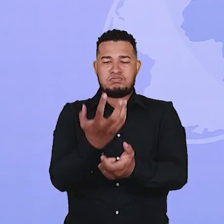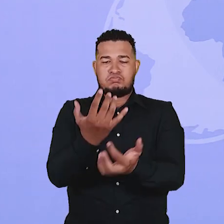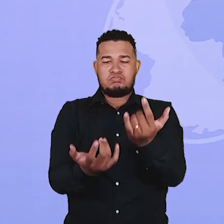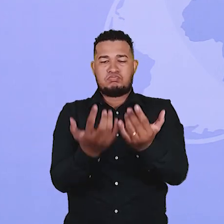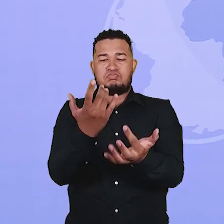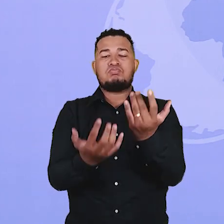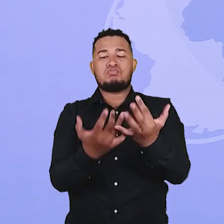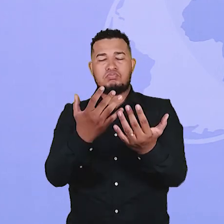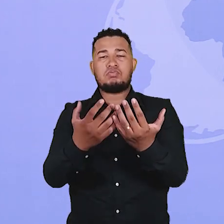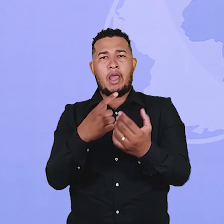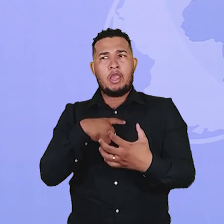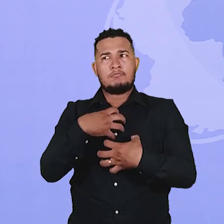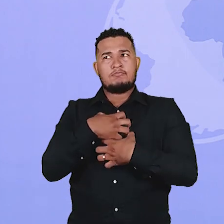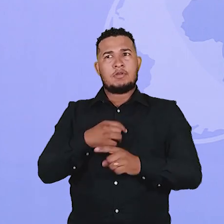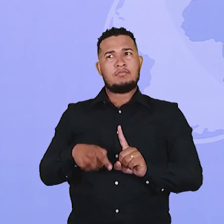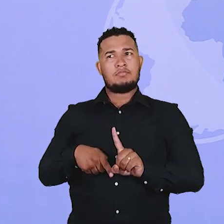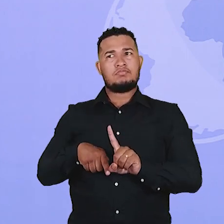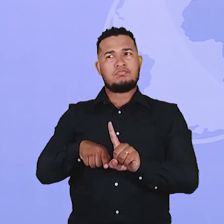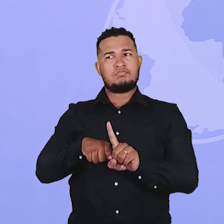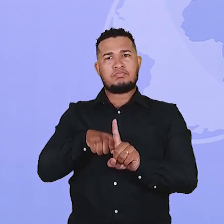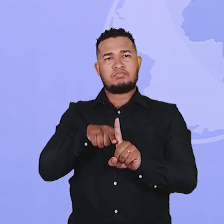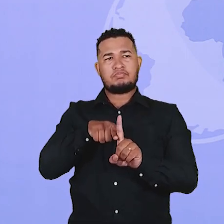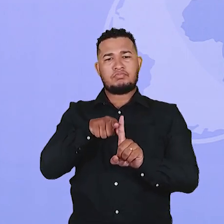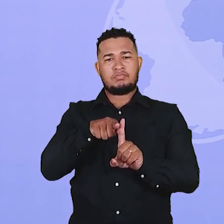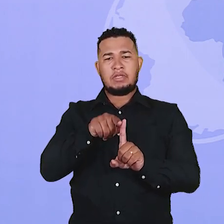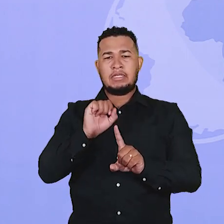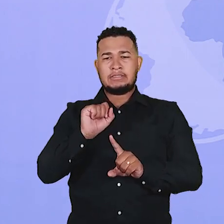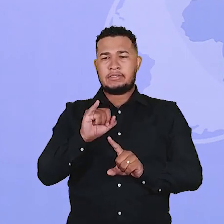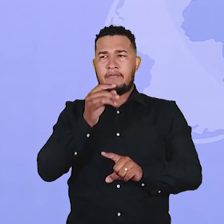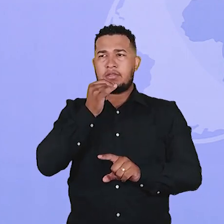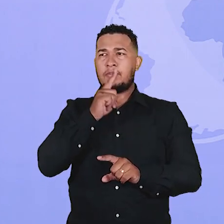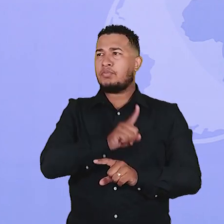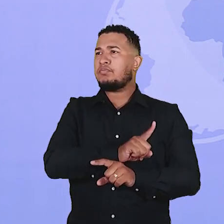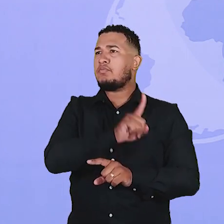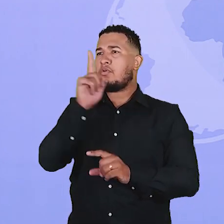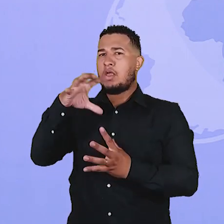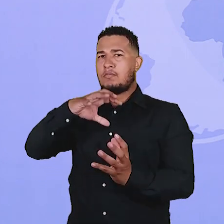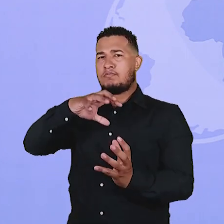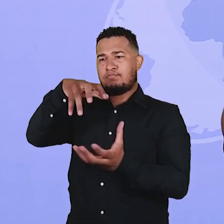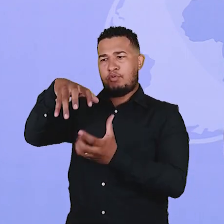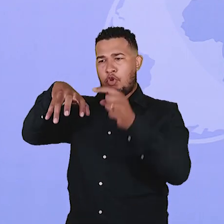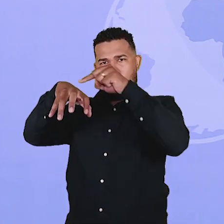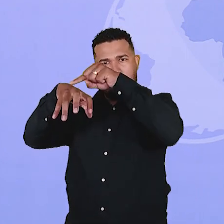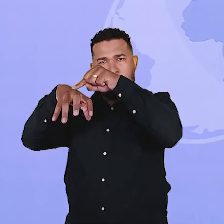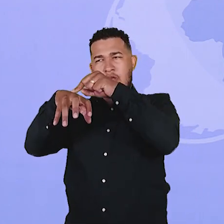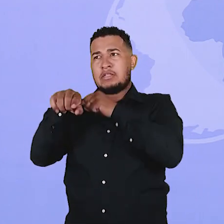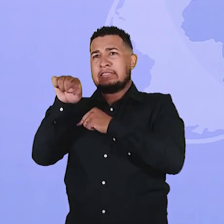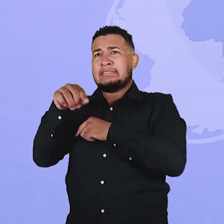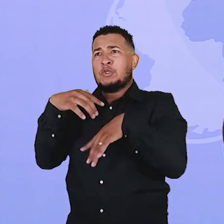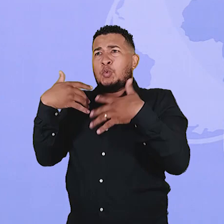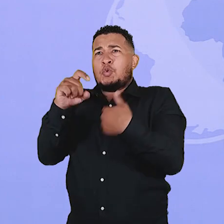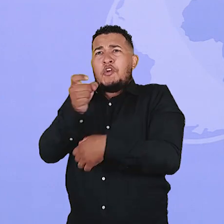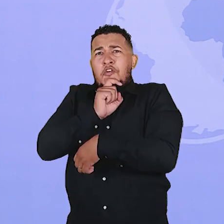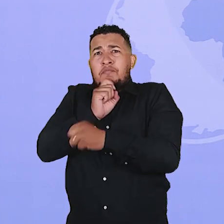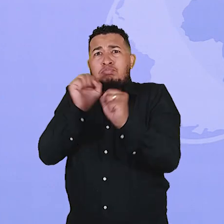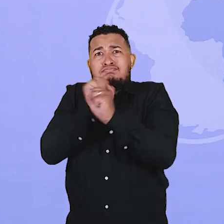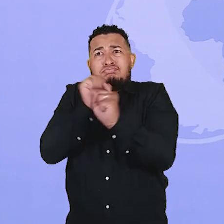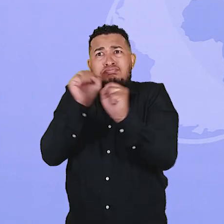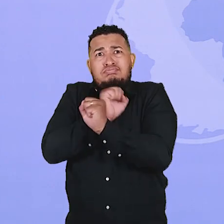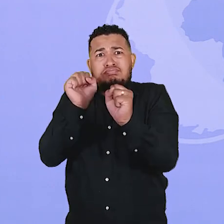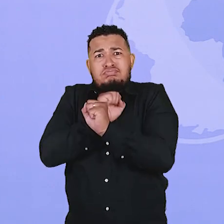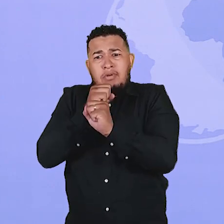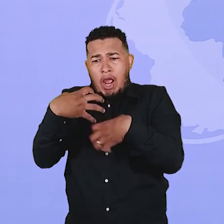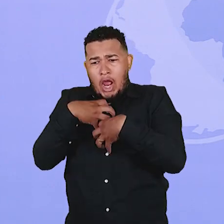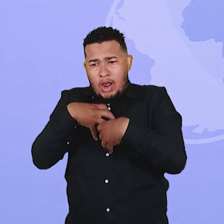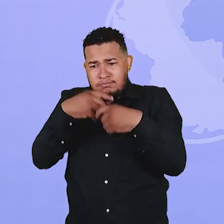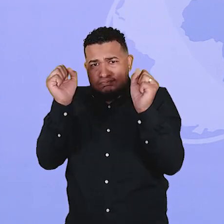aumentando. Eu vou para algo frio, para o Polo Norte, por exemplo, e aí a minha temperatura diminui.